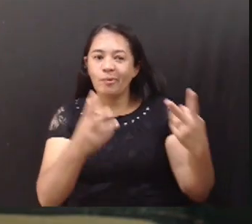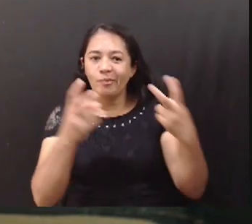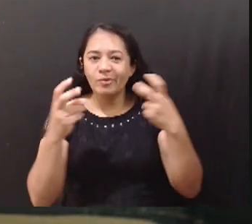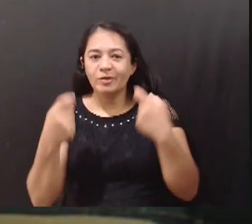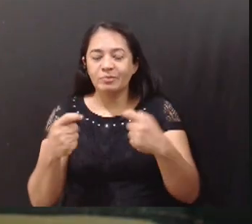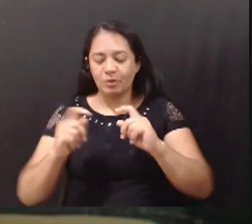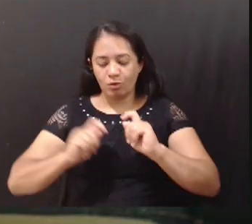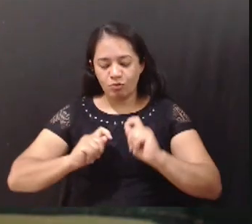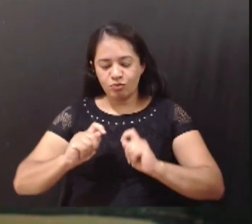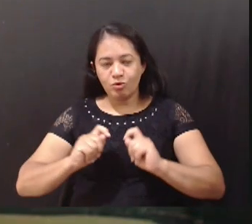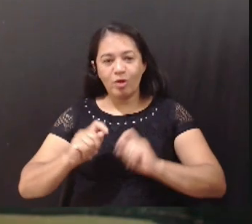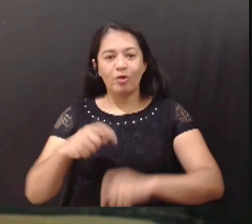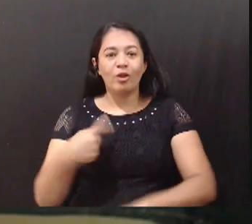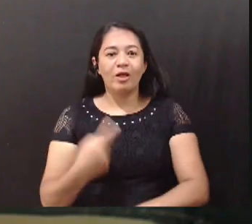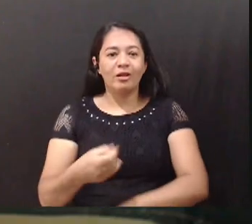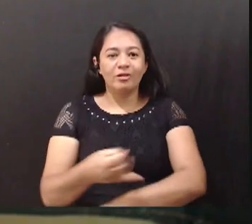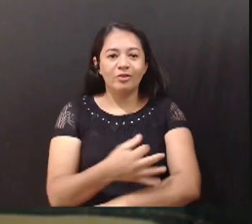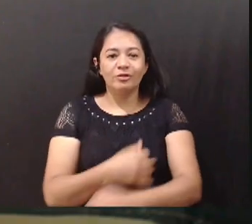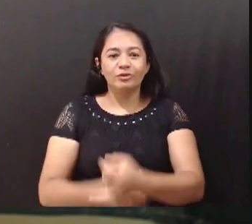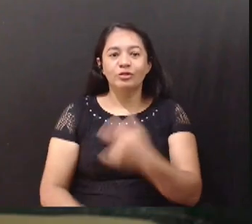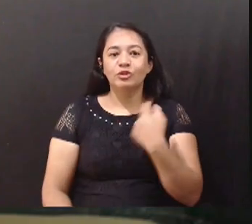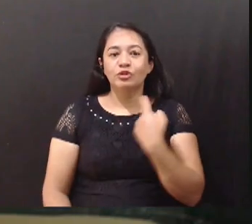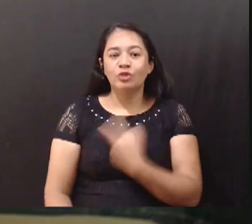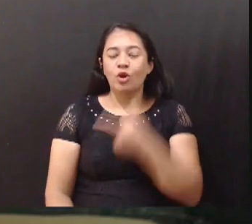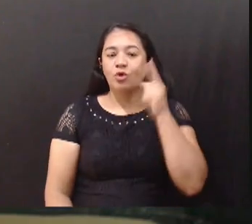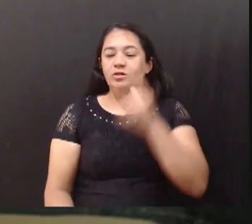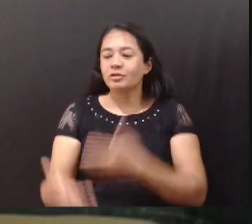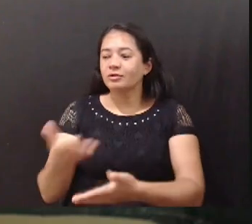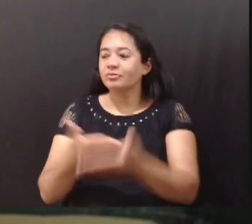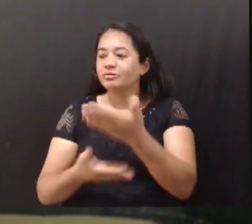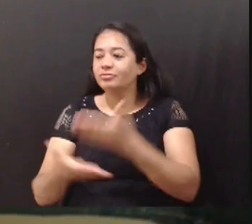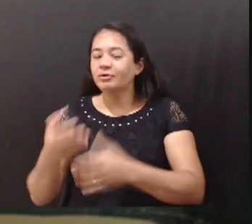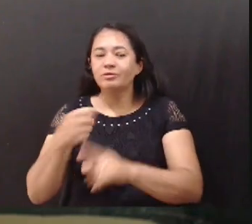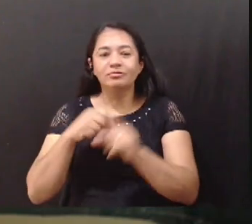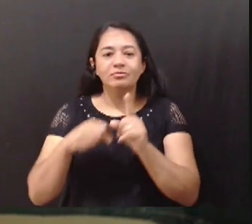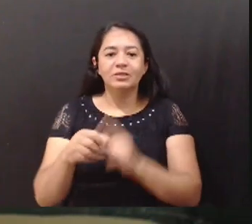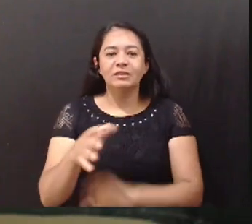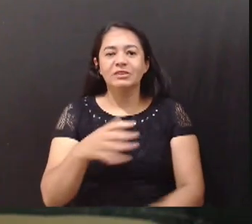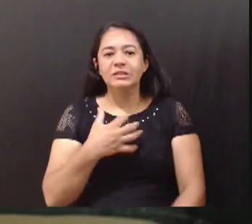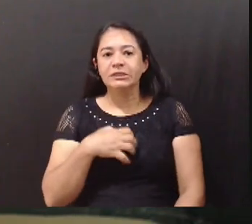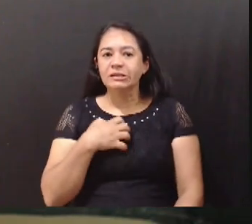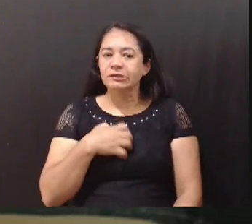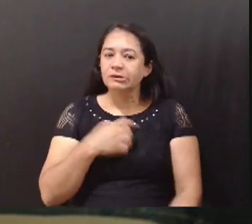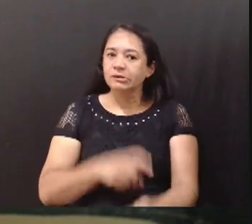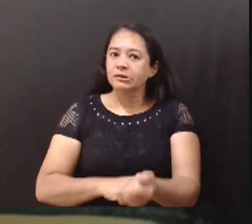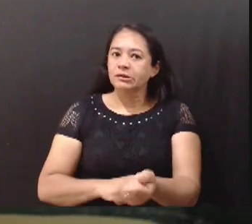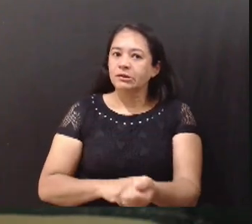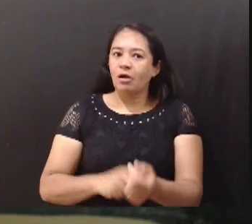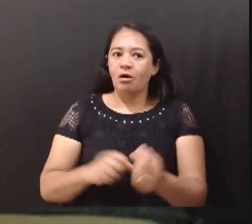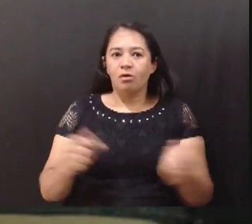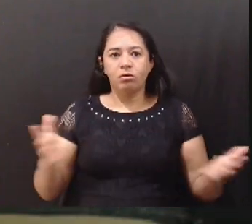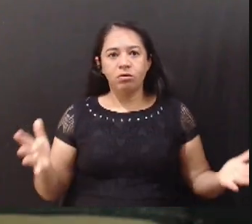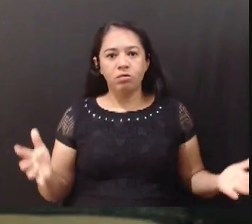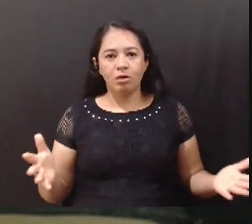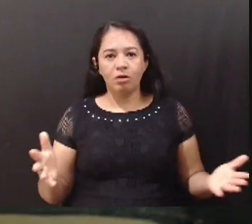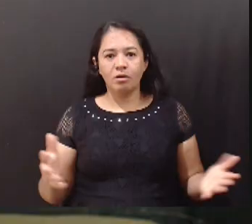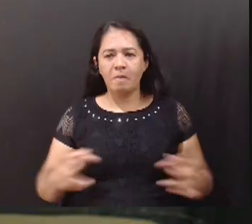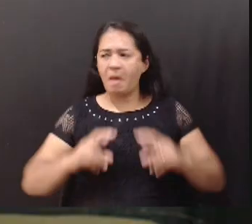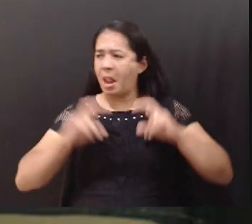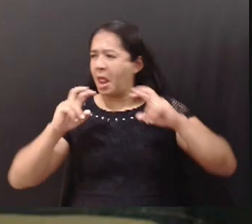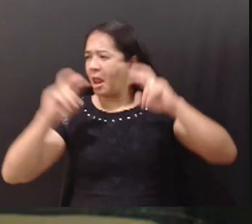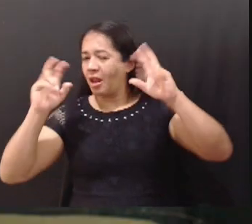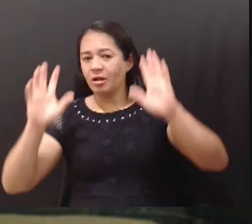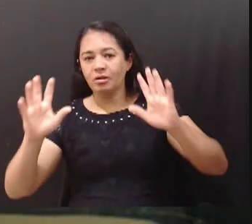pra gente socializar com as pessoas, né? De repente você tá meio nervoso, você vai sair agredindo todo mundo verbalmente, expressando a